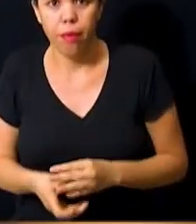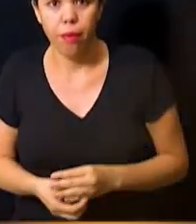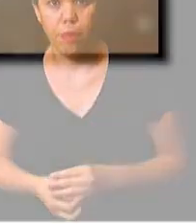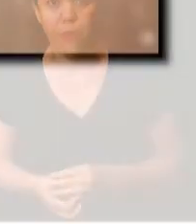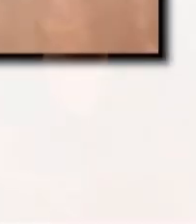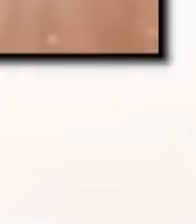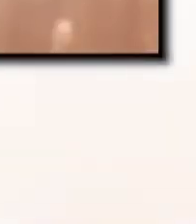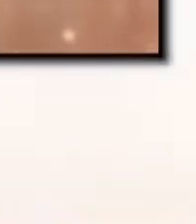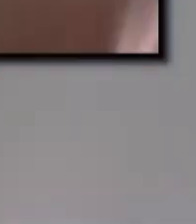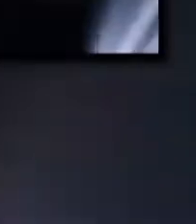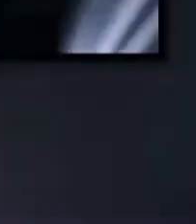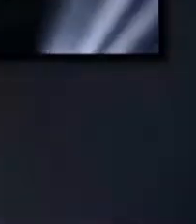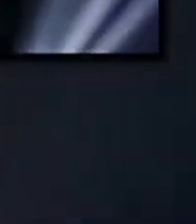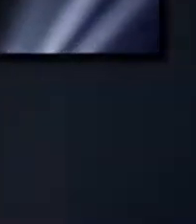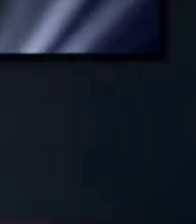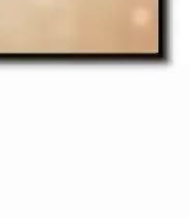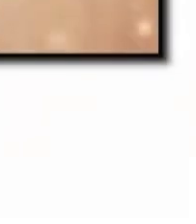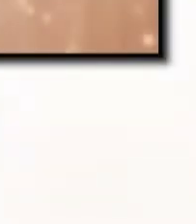encaixo.